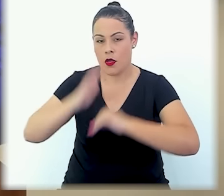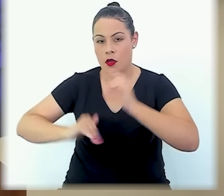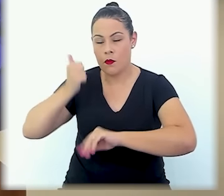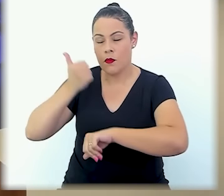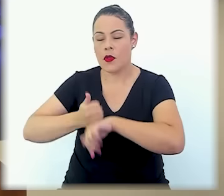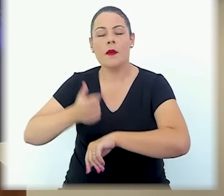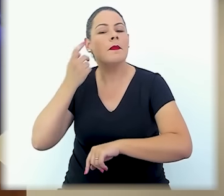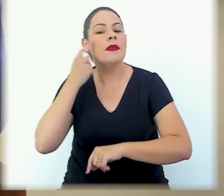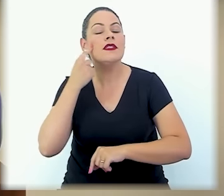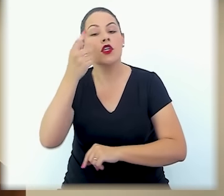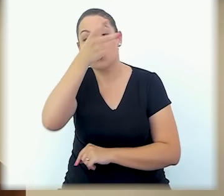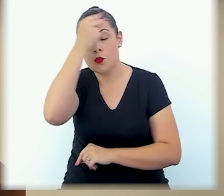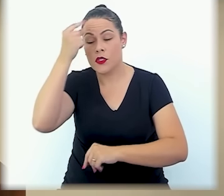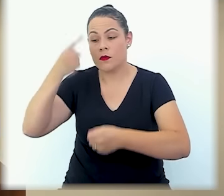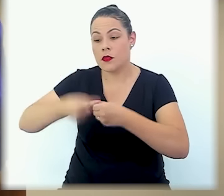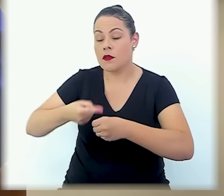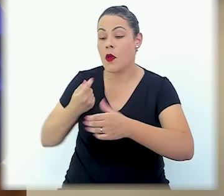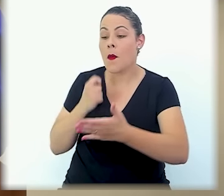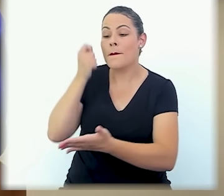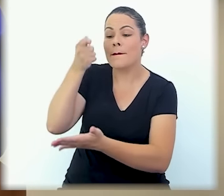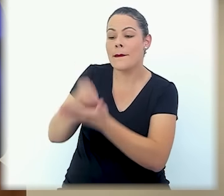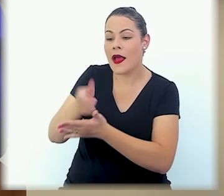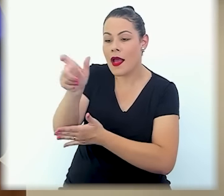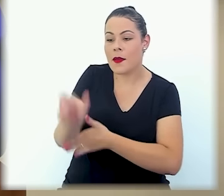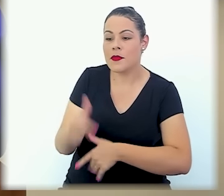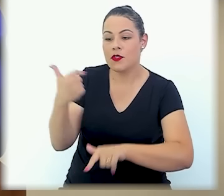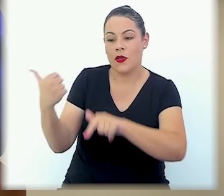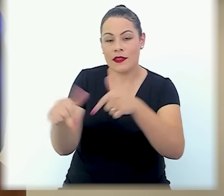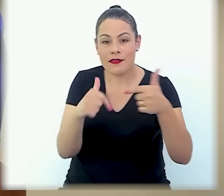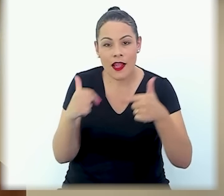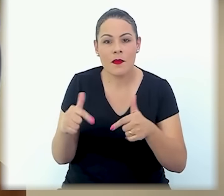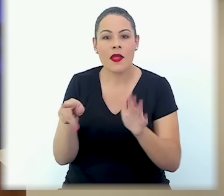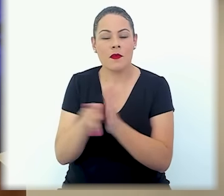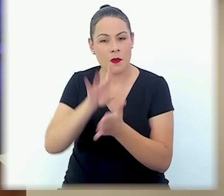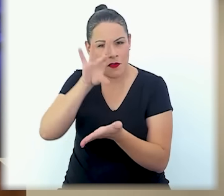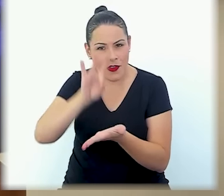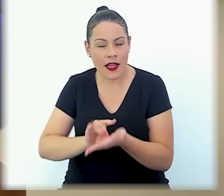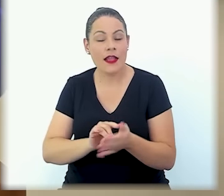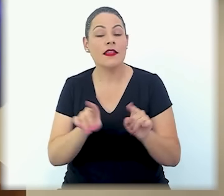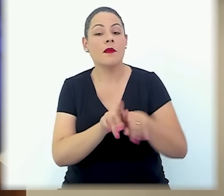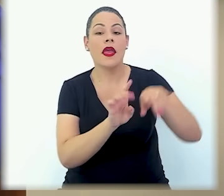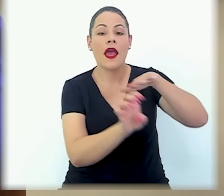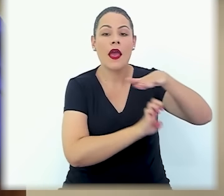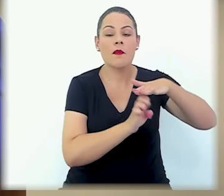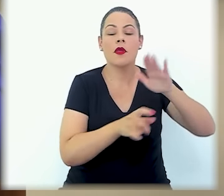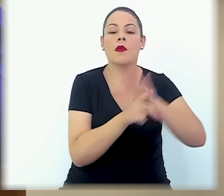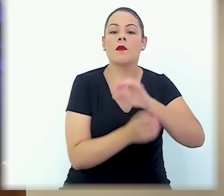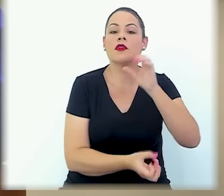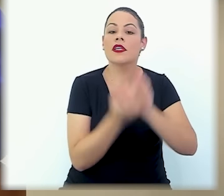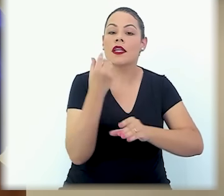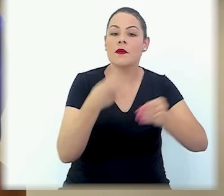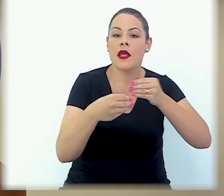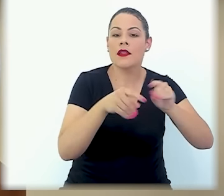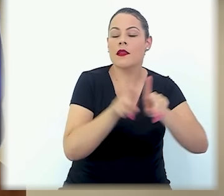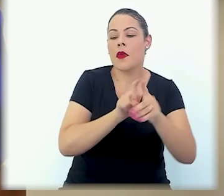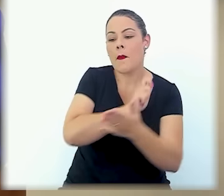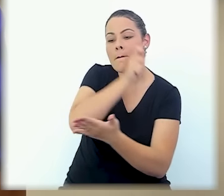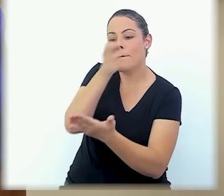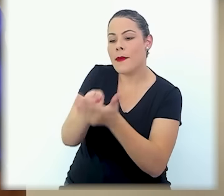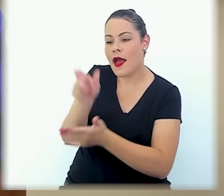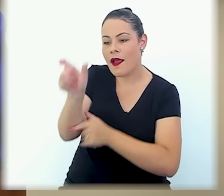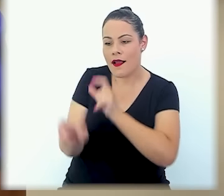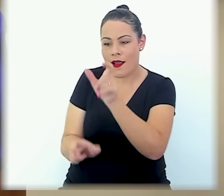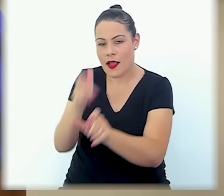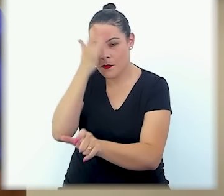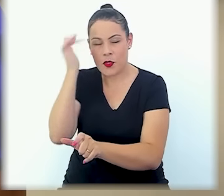ponto de vista do município pagar pelo trabalho que ele presta, pelas empresas fabricantes de embalagem pagar por esse trabalho